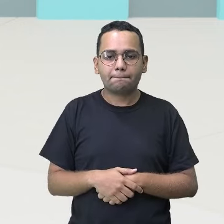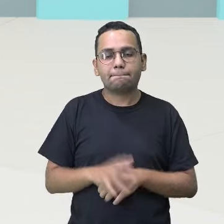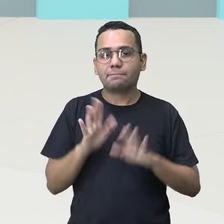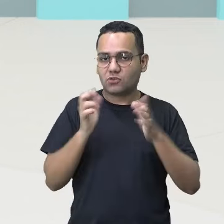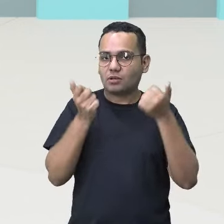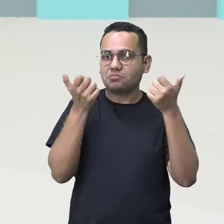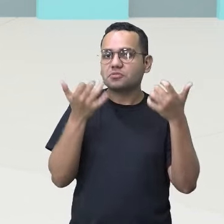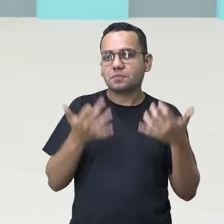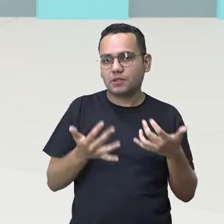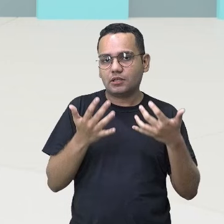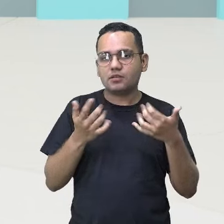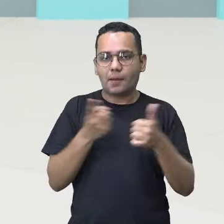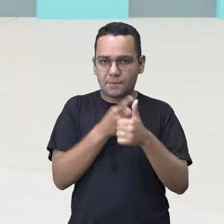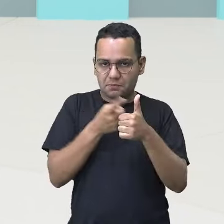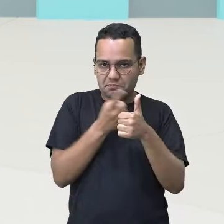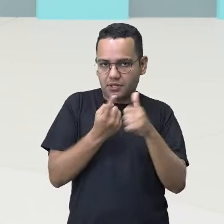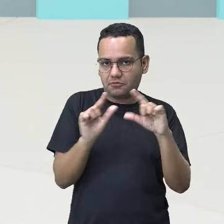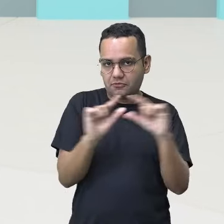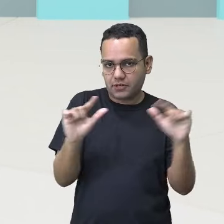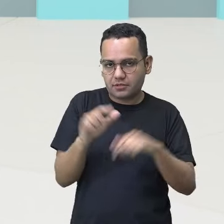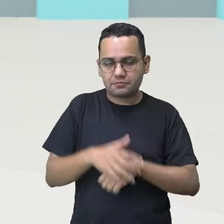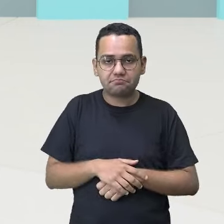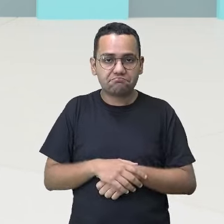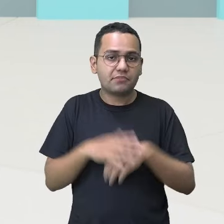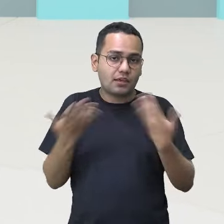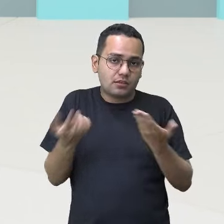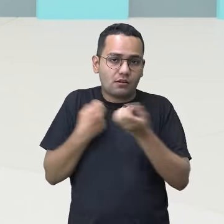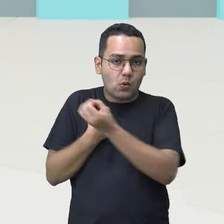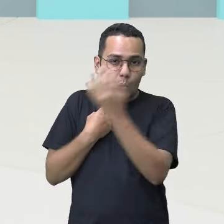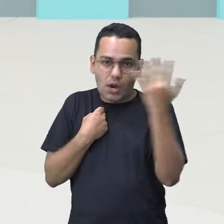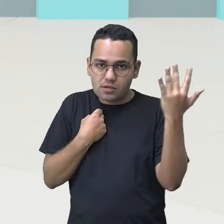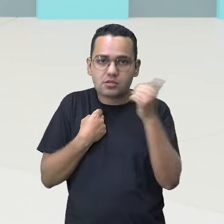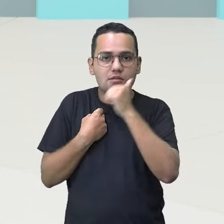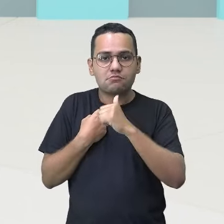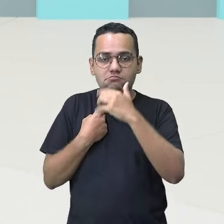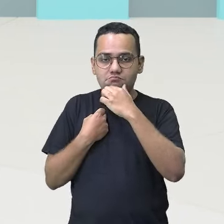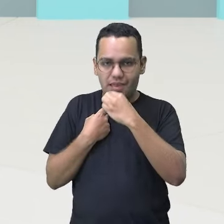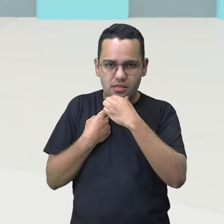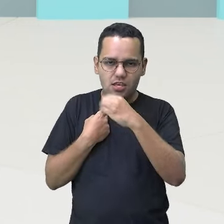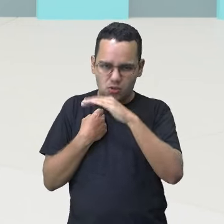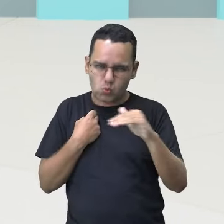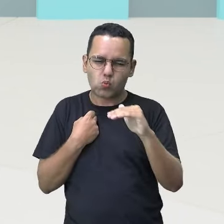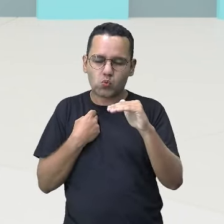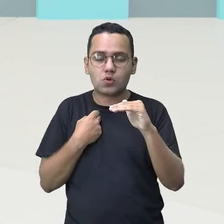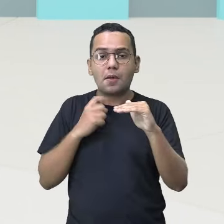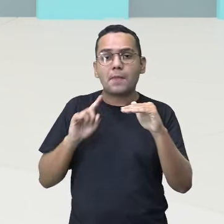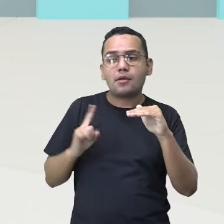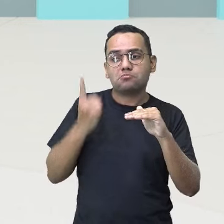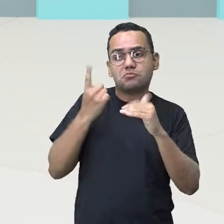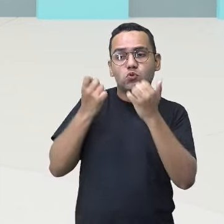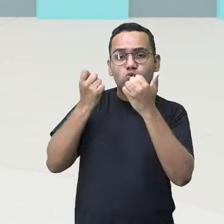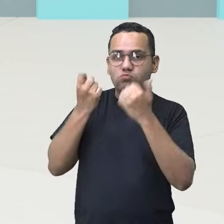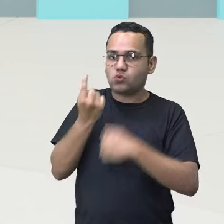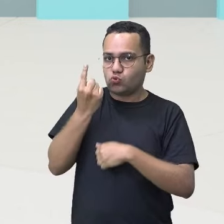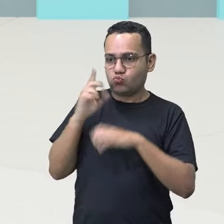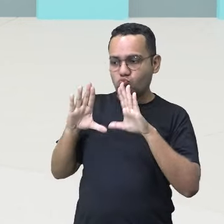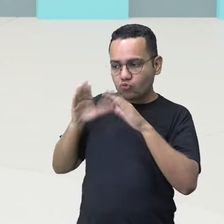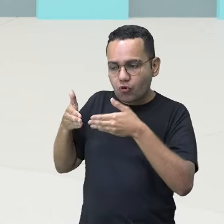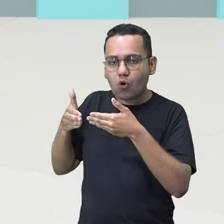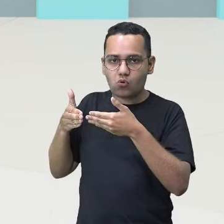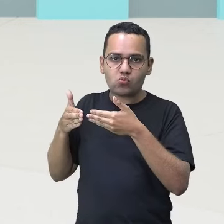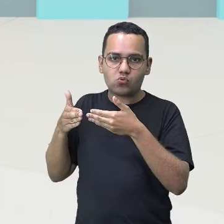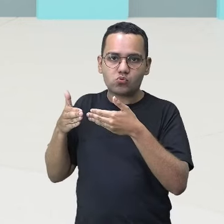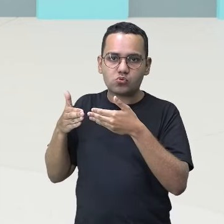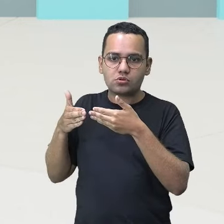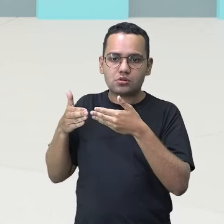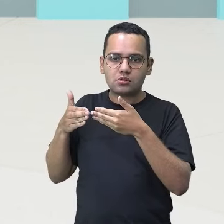havia de todos os meninos que existem na face da terra eu estou falando de um especificamente ou melhor